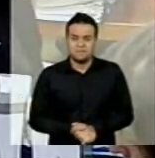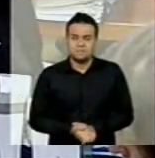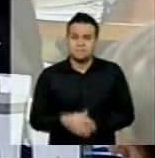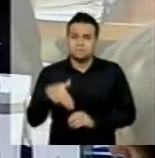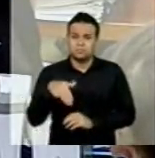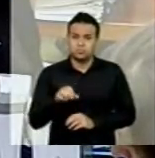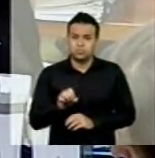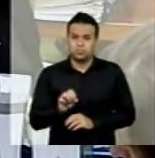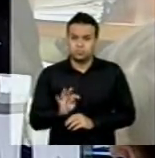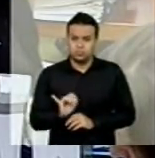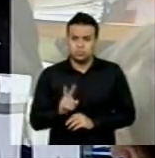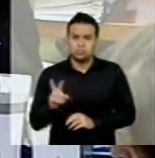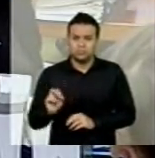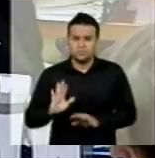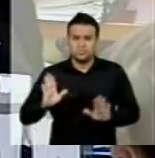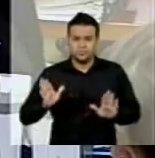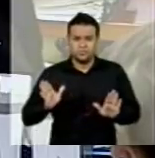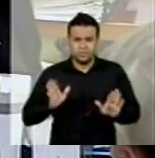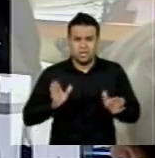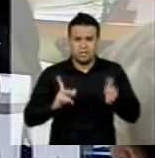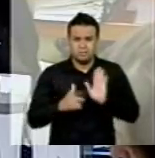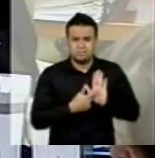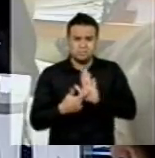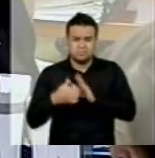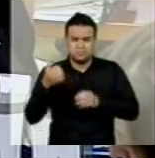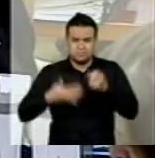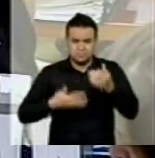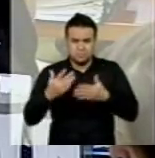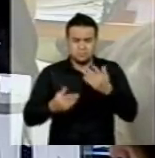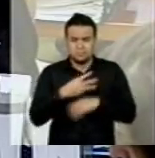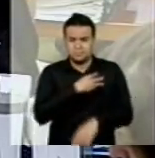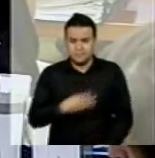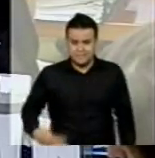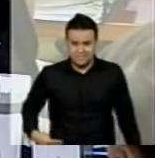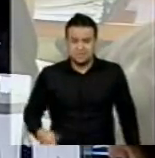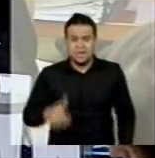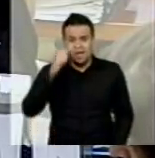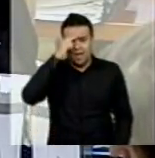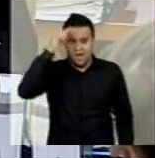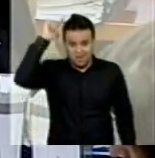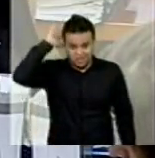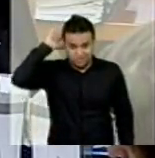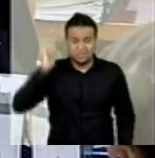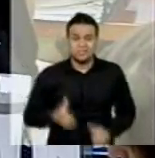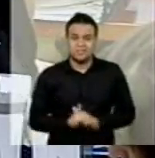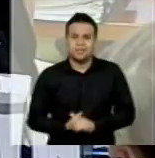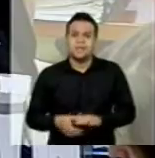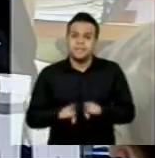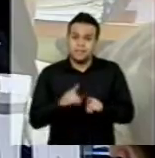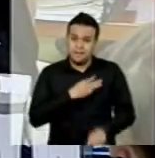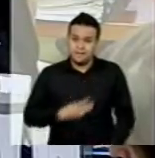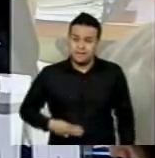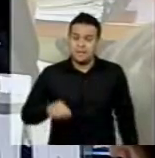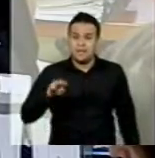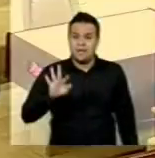foram suscitadas pelos eminentes ministros Alexandre de Moraes e